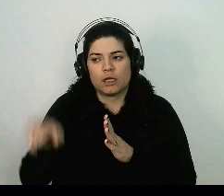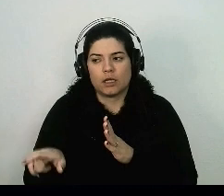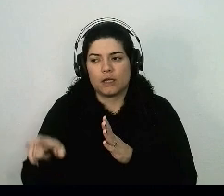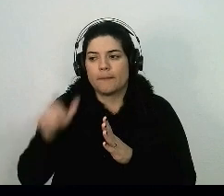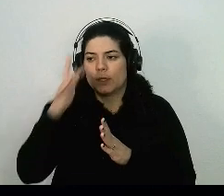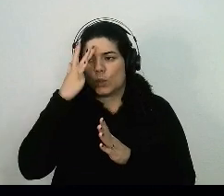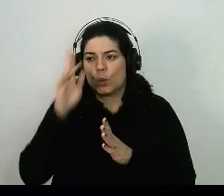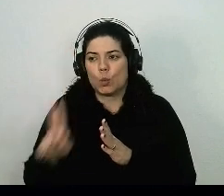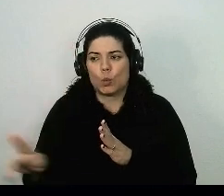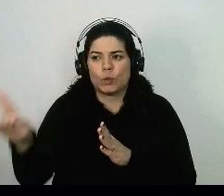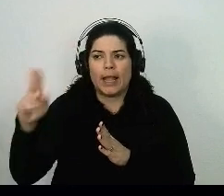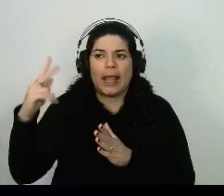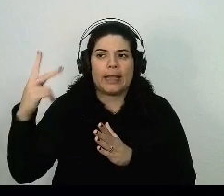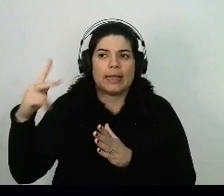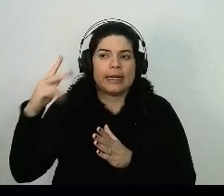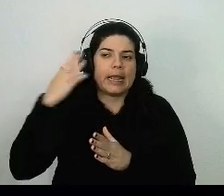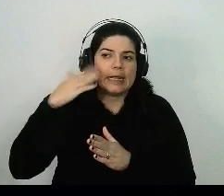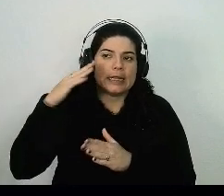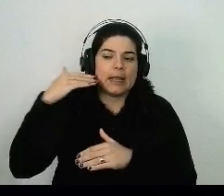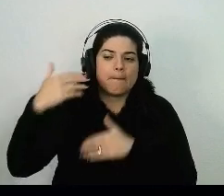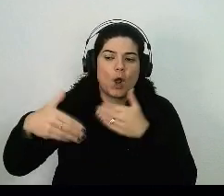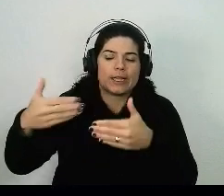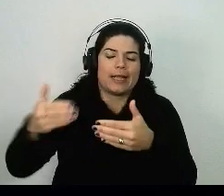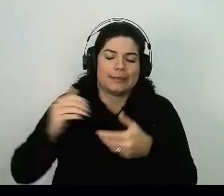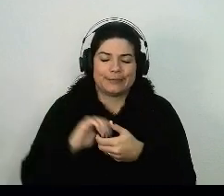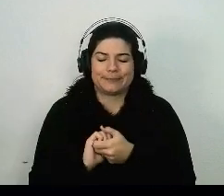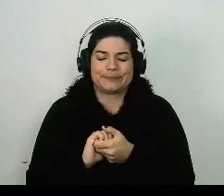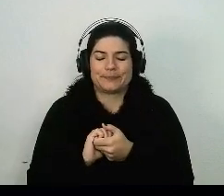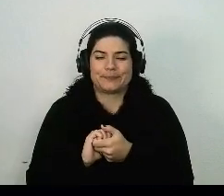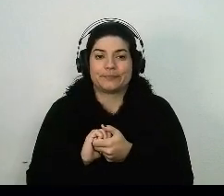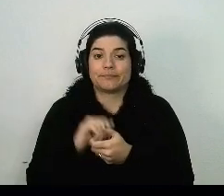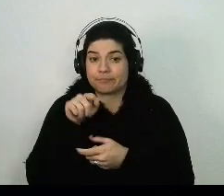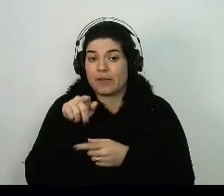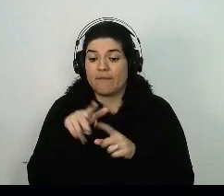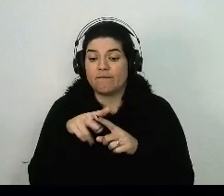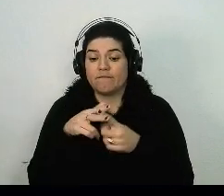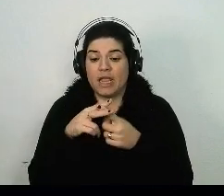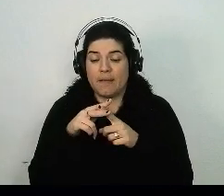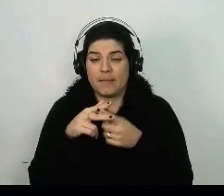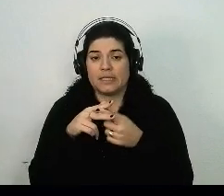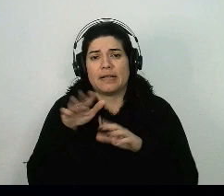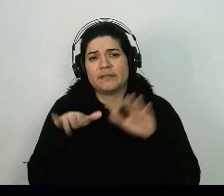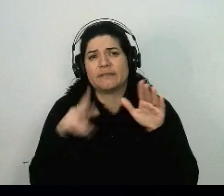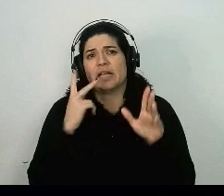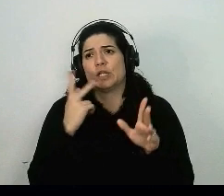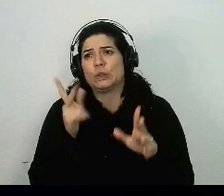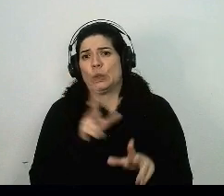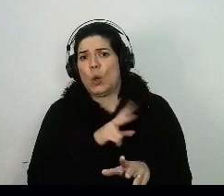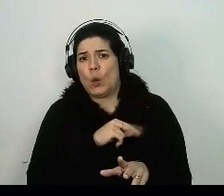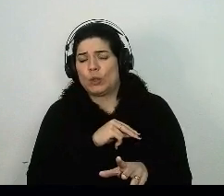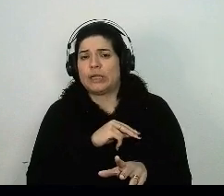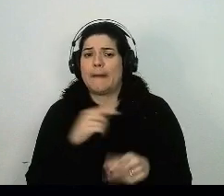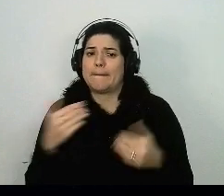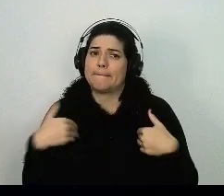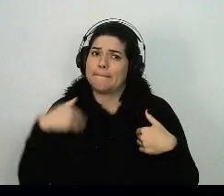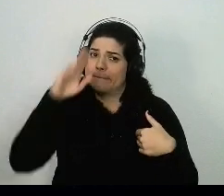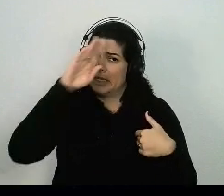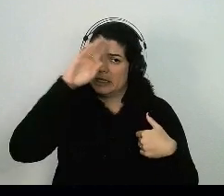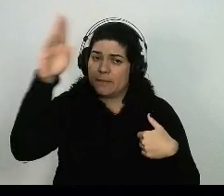tá? E essa é uma ferramenta que muitas vezes a gente fala, nossa, principalmente para mim, né?